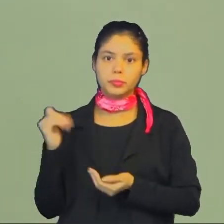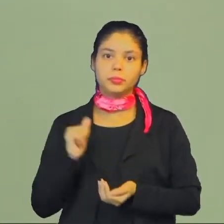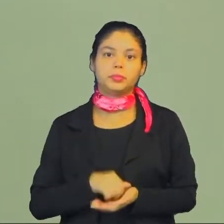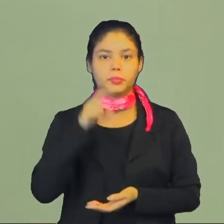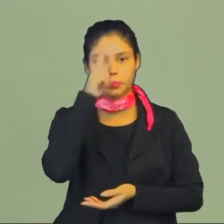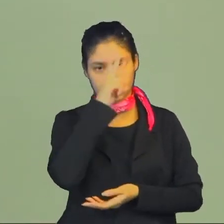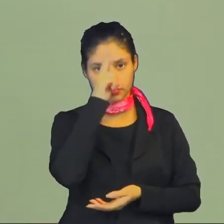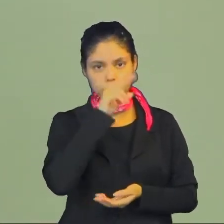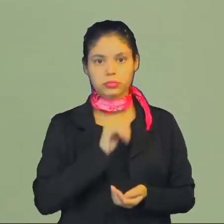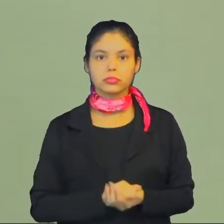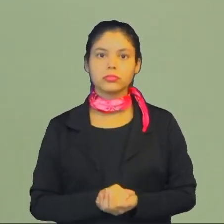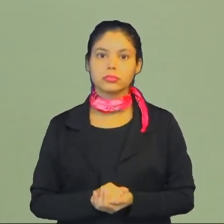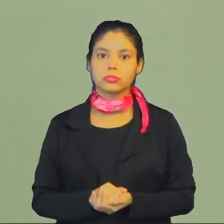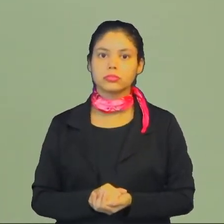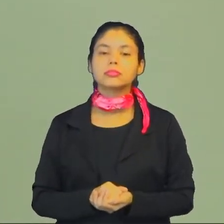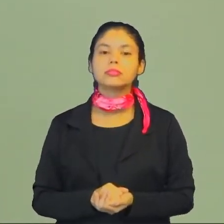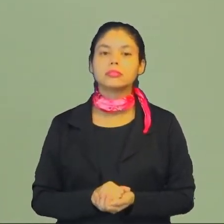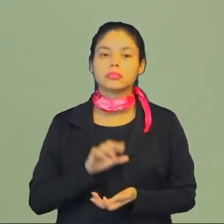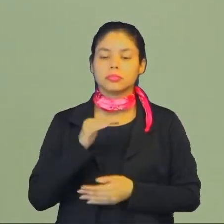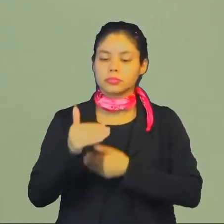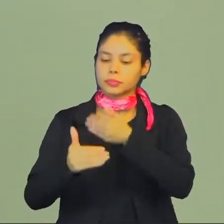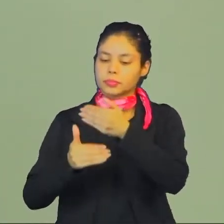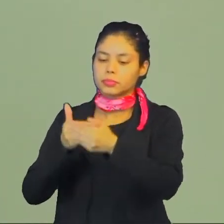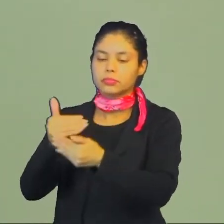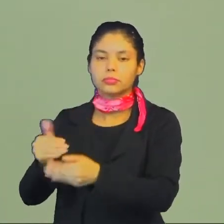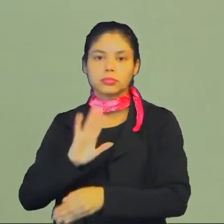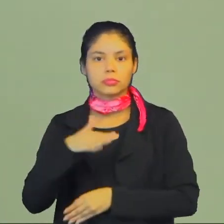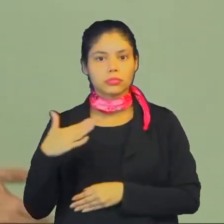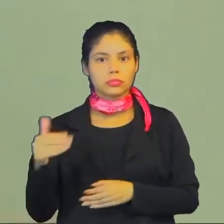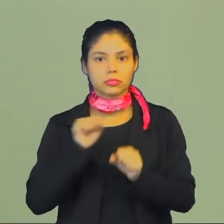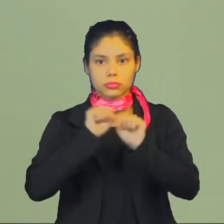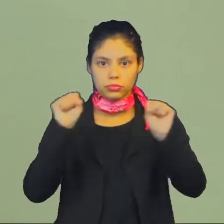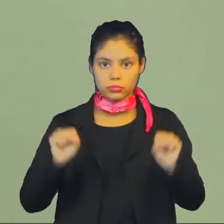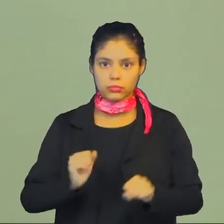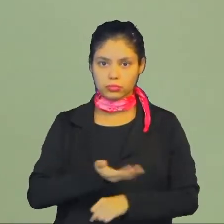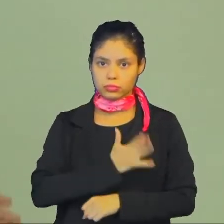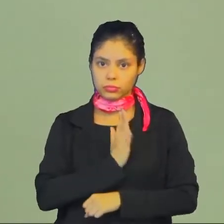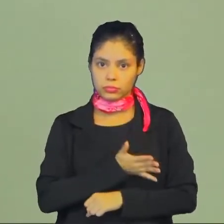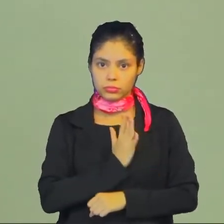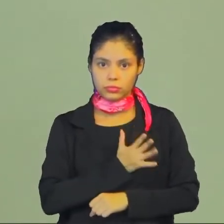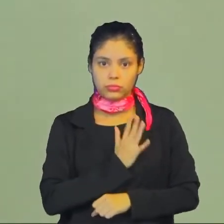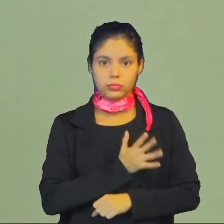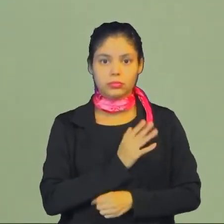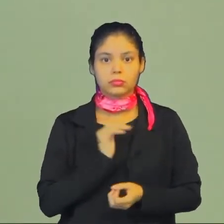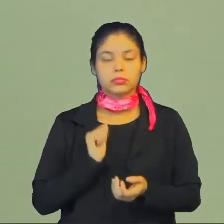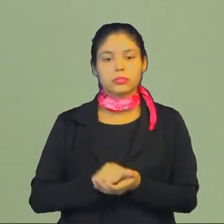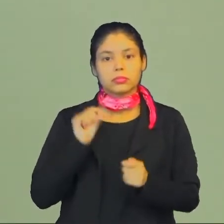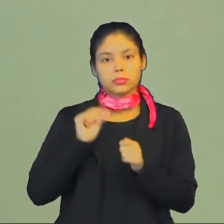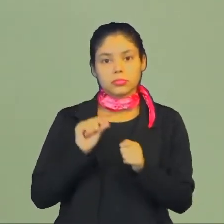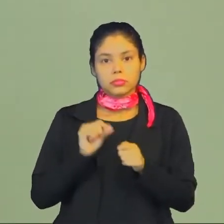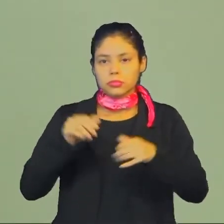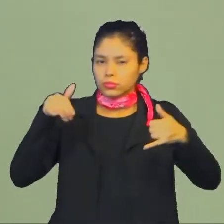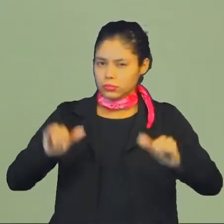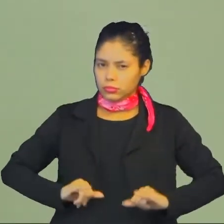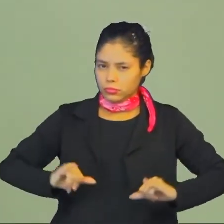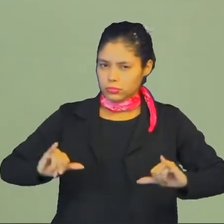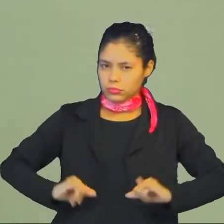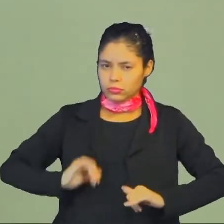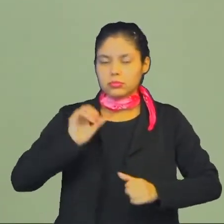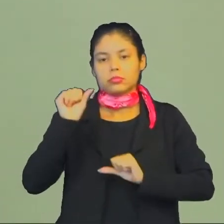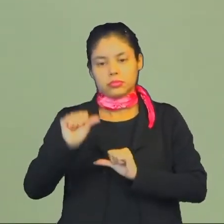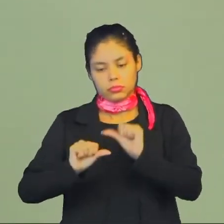que lembrar disso aí na questão de escala evolutiva, né, quando se fala do sistema cardiovascular. O coração ele foi sofrendo, né,